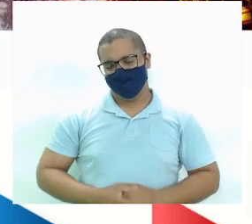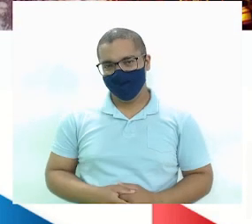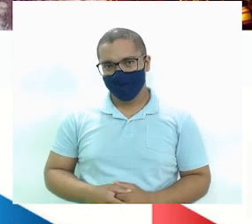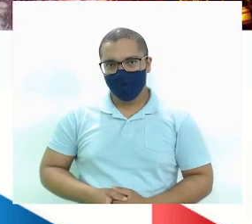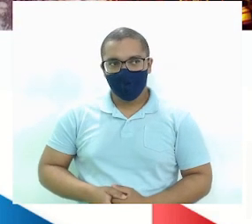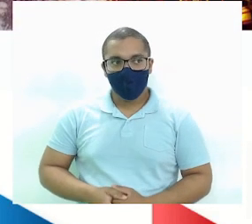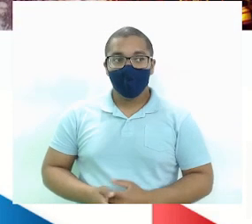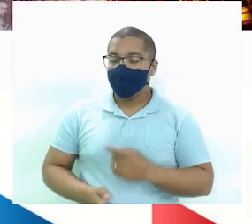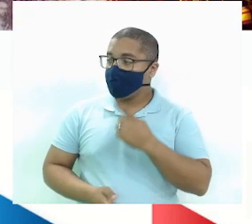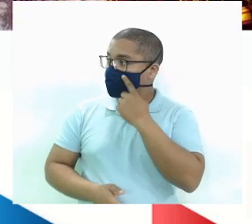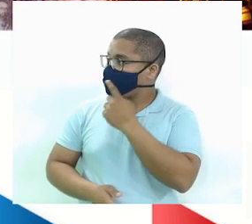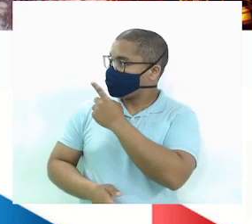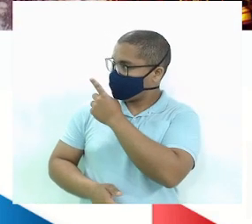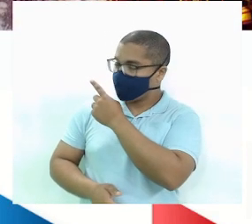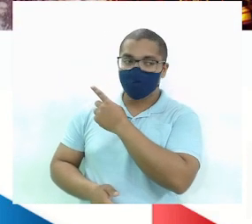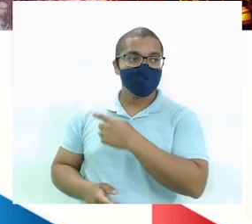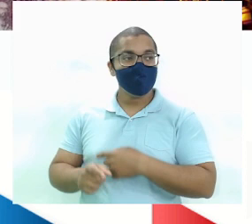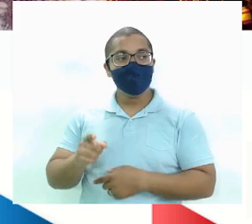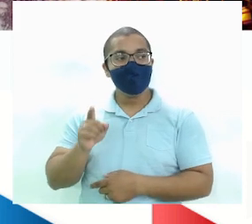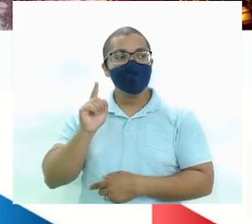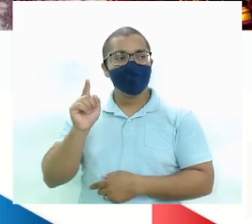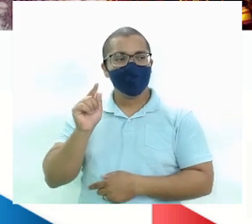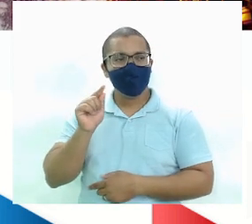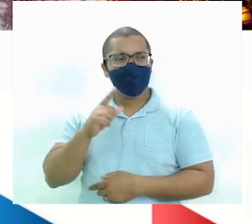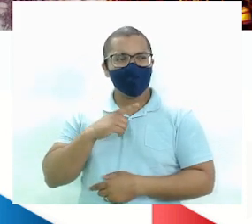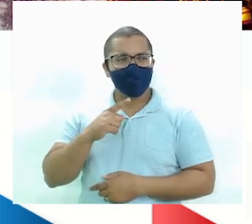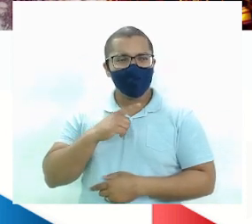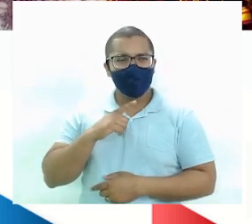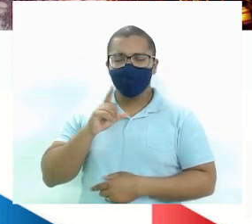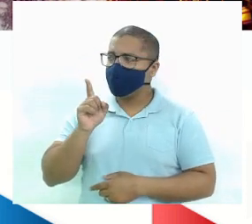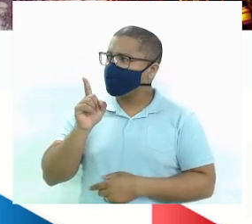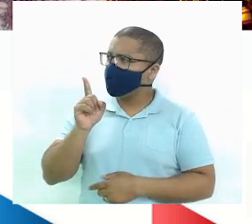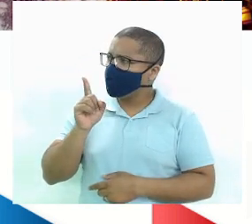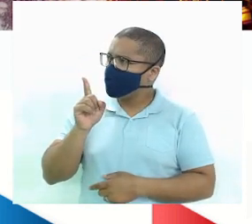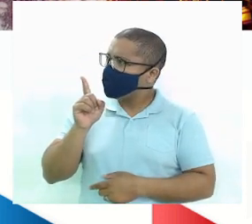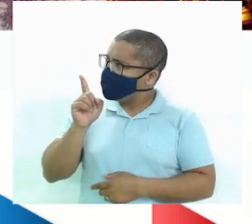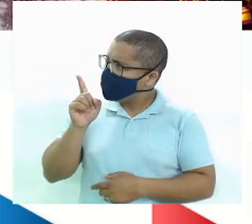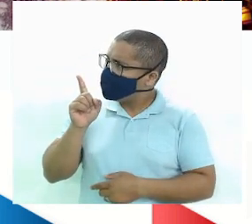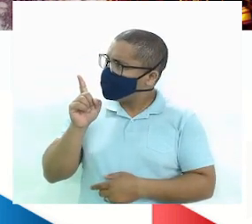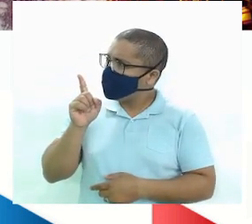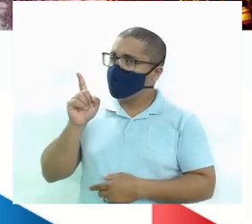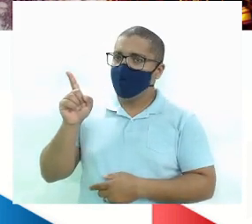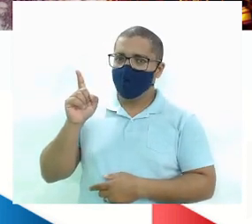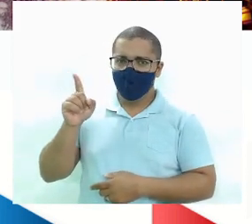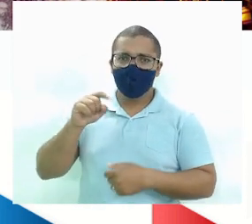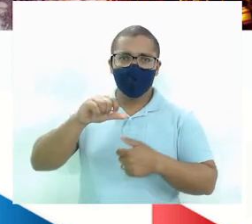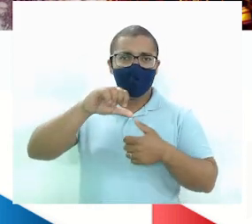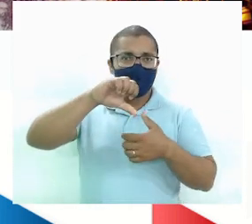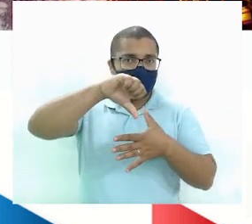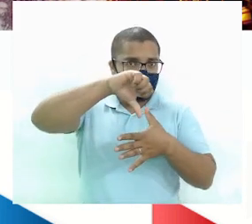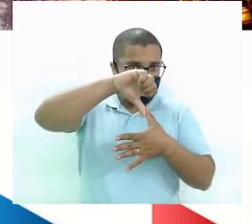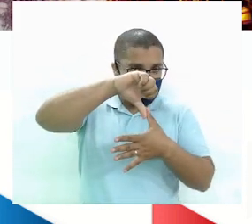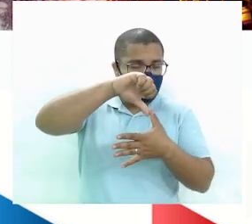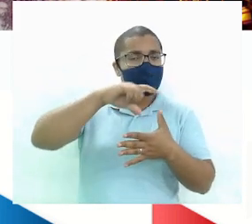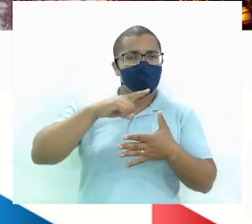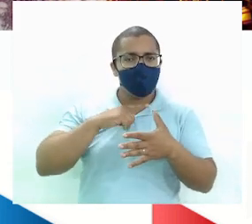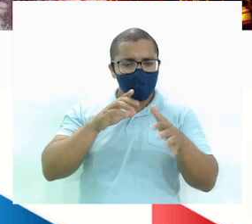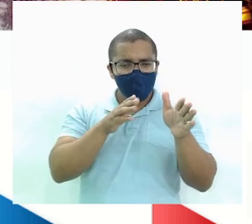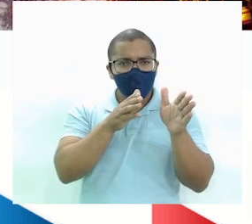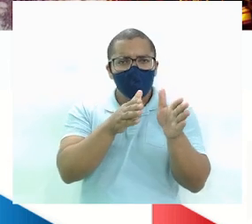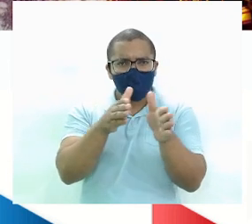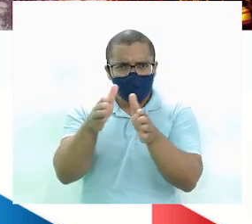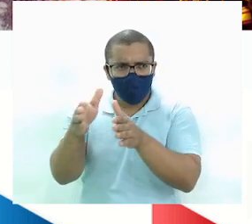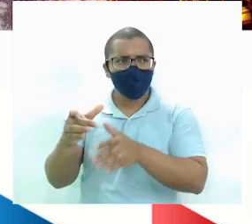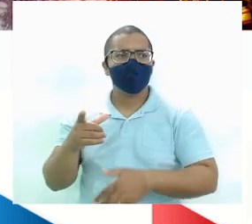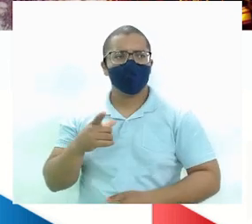vocês, né, Machu Picchu lá no Peru, né? Ali na nossa América do Sul, como